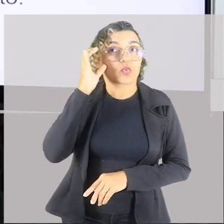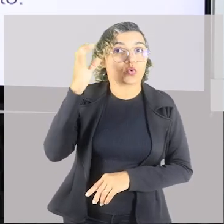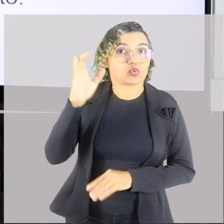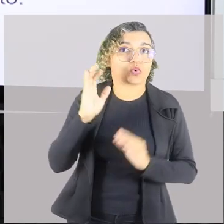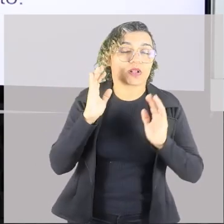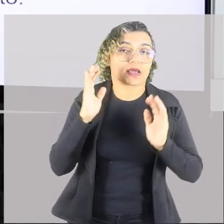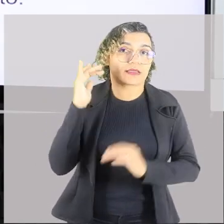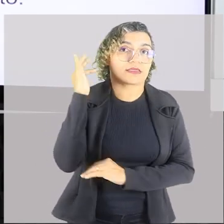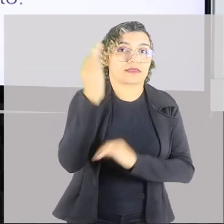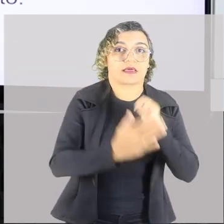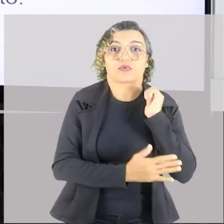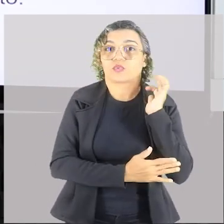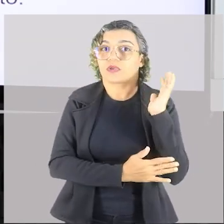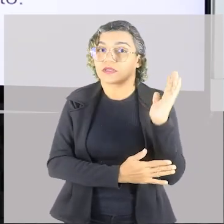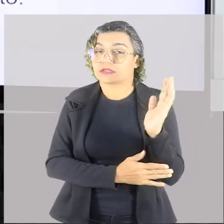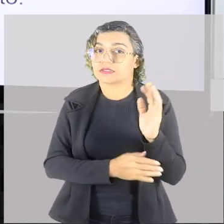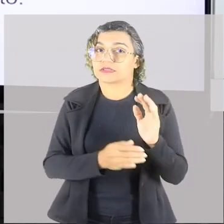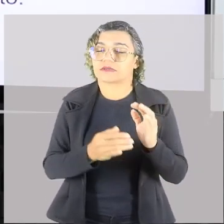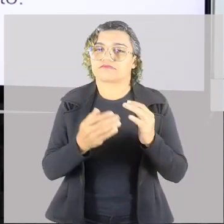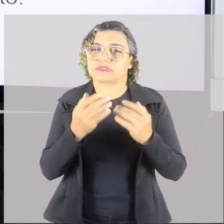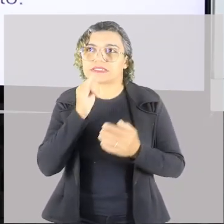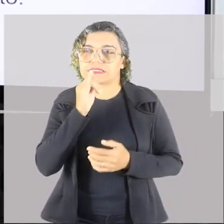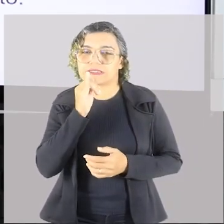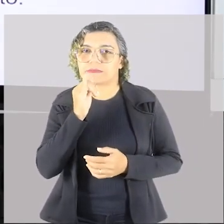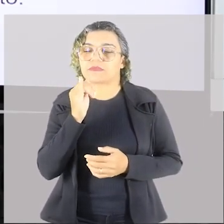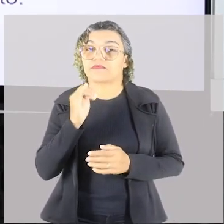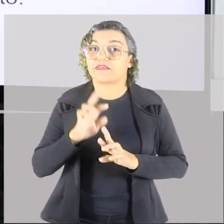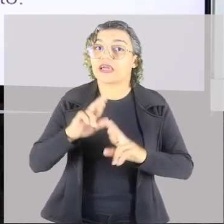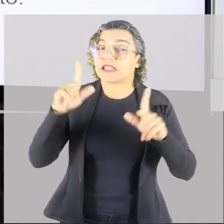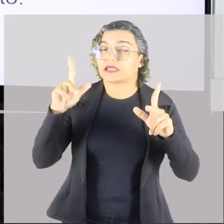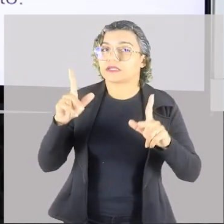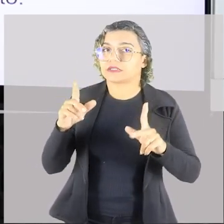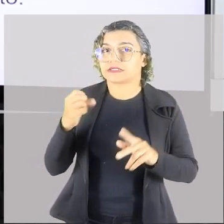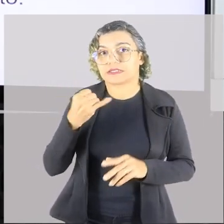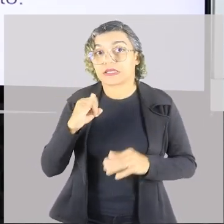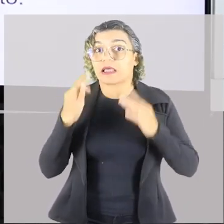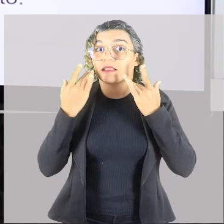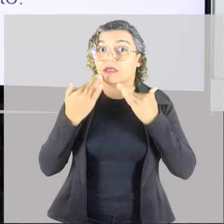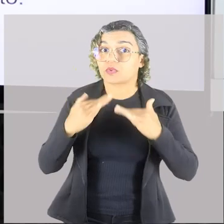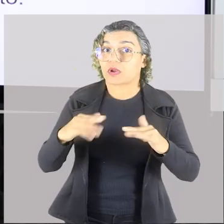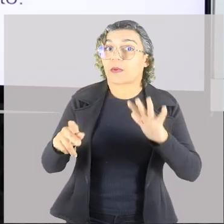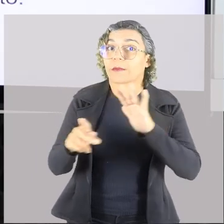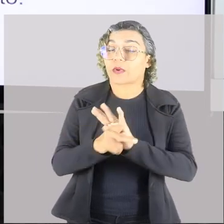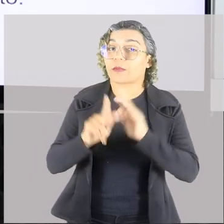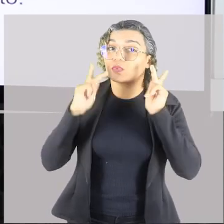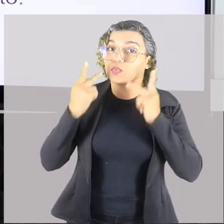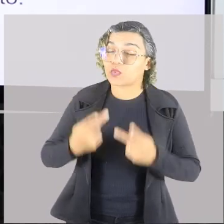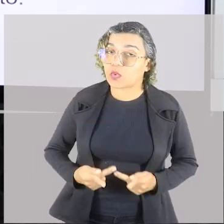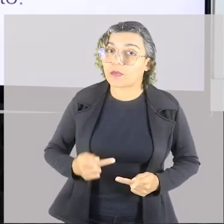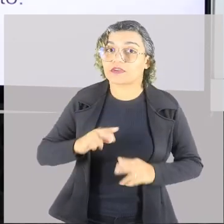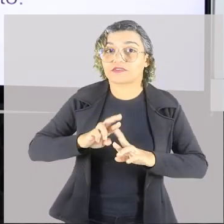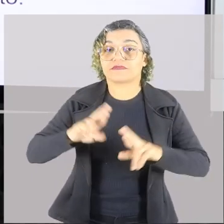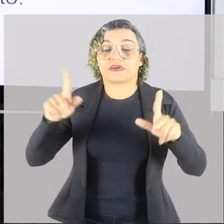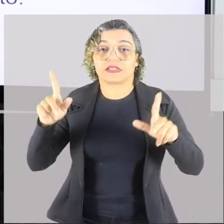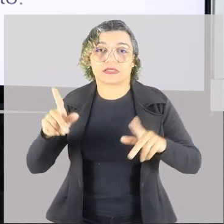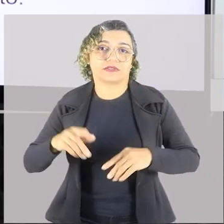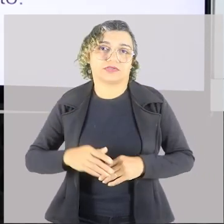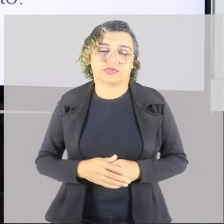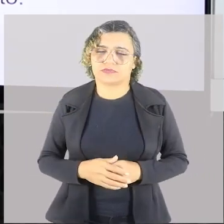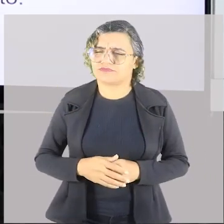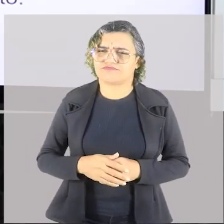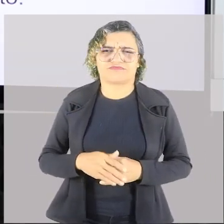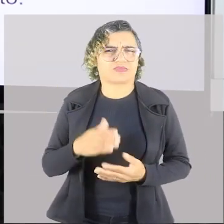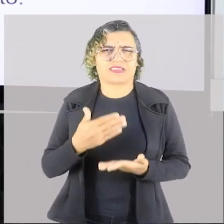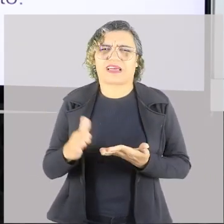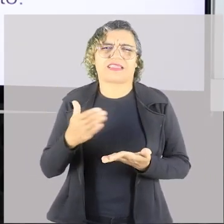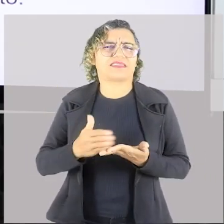diferentes. Aquilo que é natural do homem é diferente daquilo que é cultural. Estado de natureza, inclusive, é um conceito do contratualismo, não tem nada a